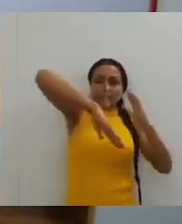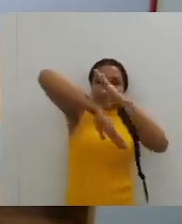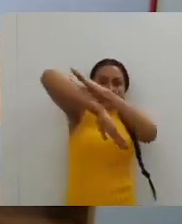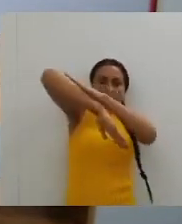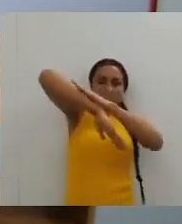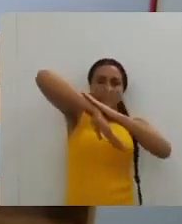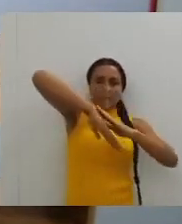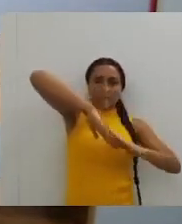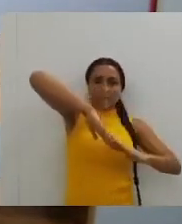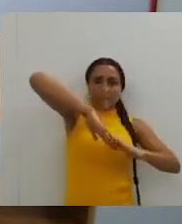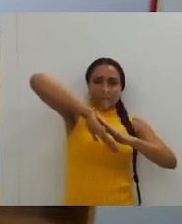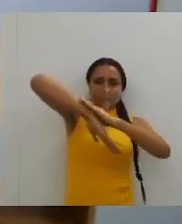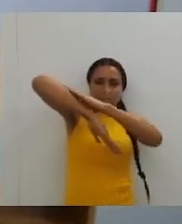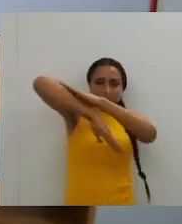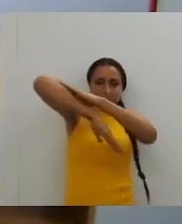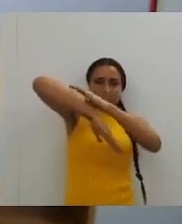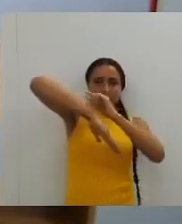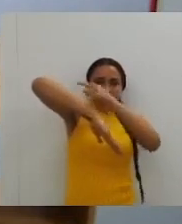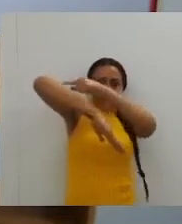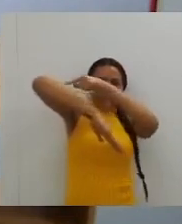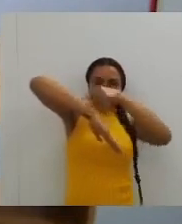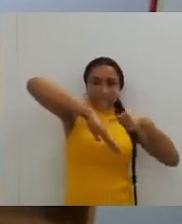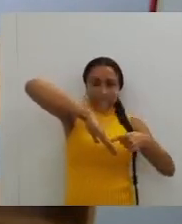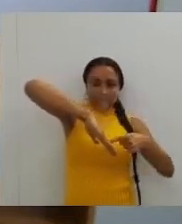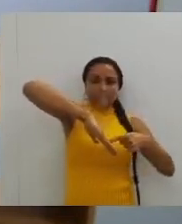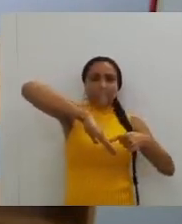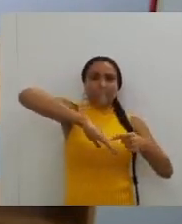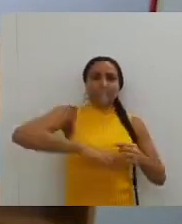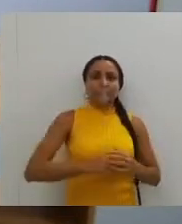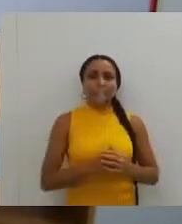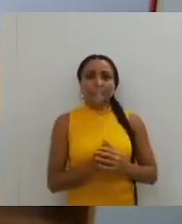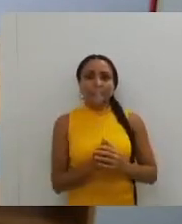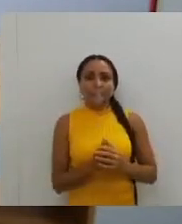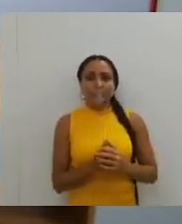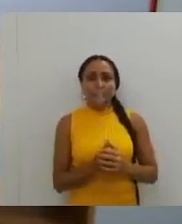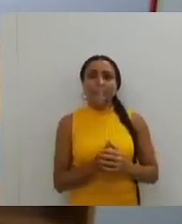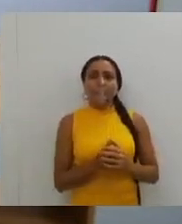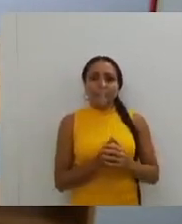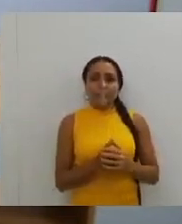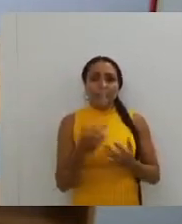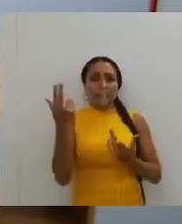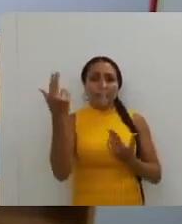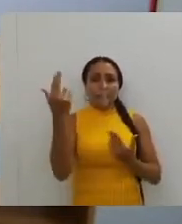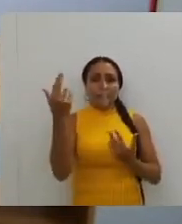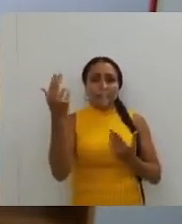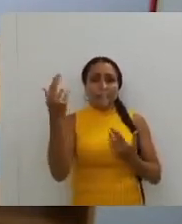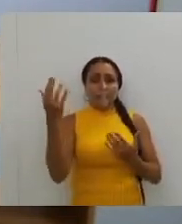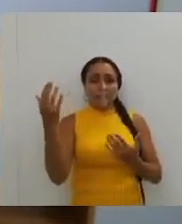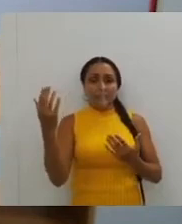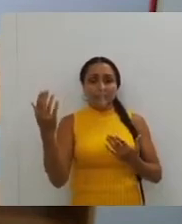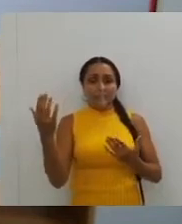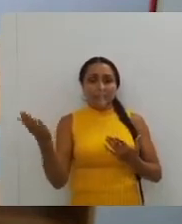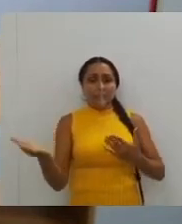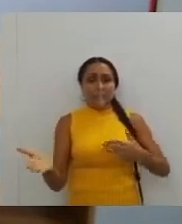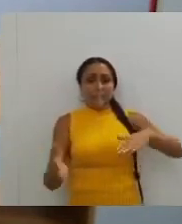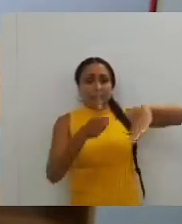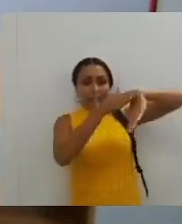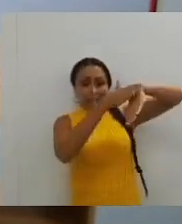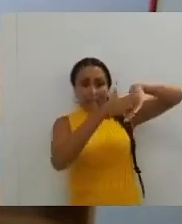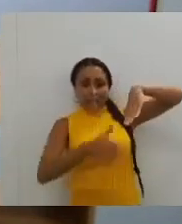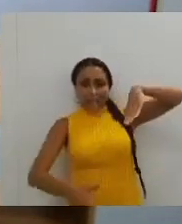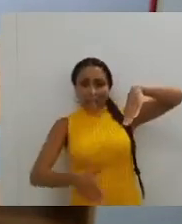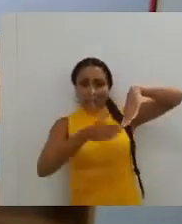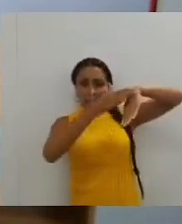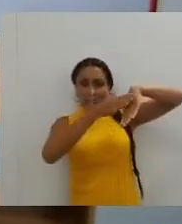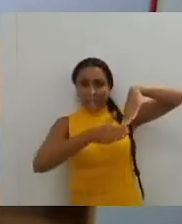inclinado. O plano inclinado, abençoado, é uma espécie de ladeira, é uma espécie de rampa. E